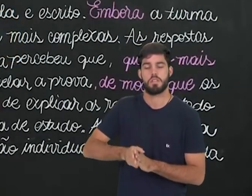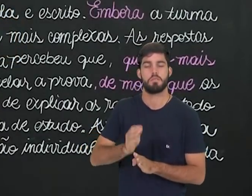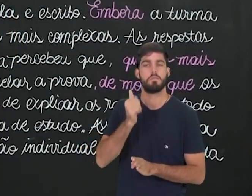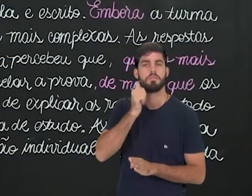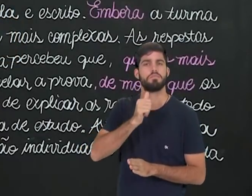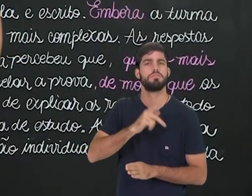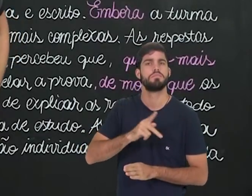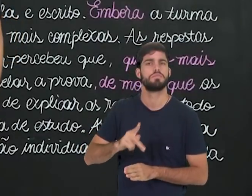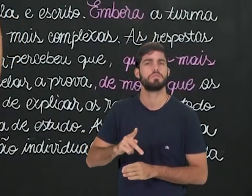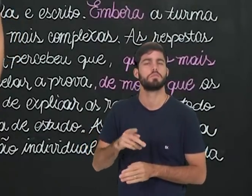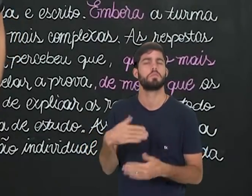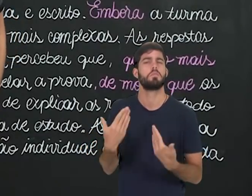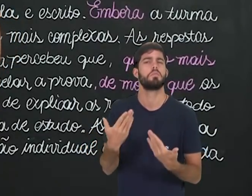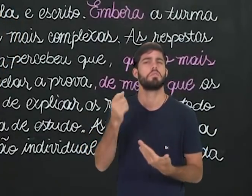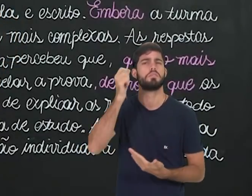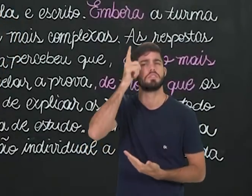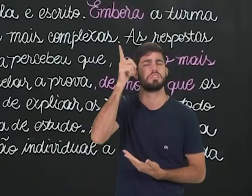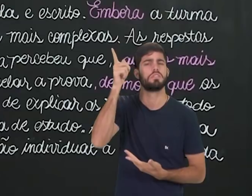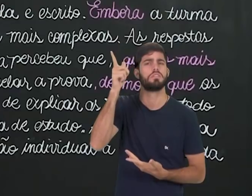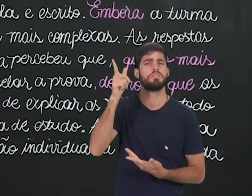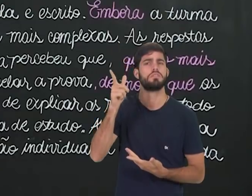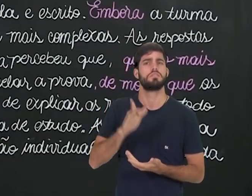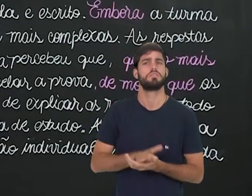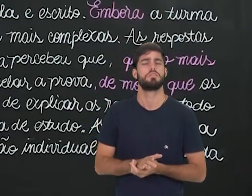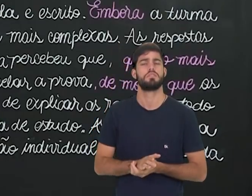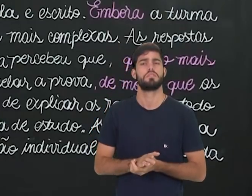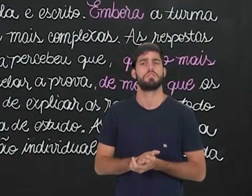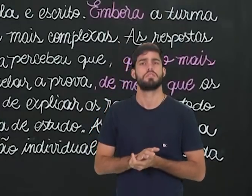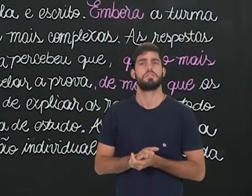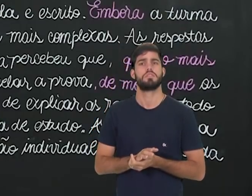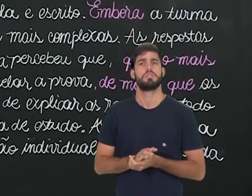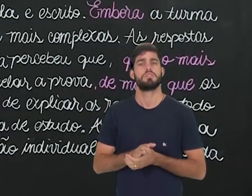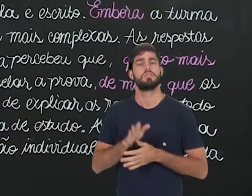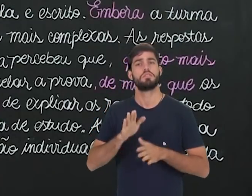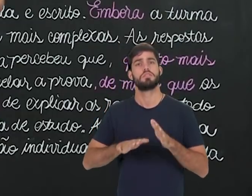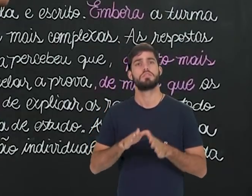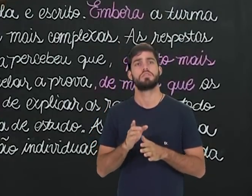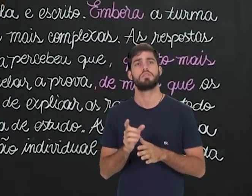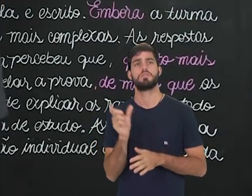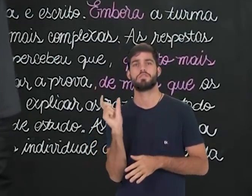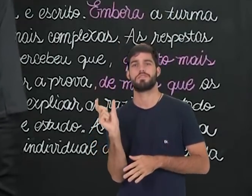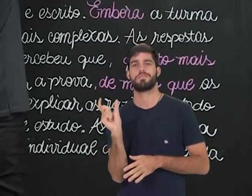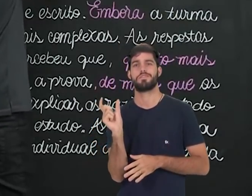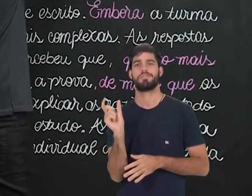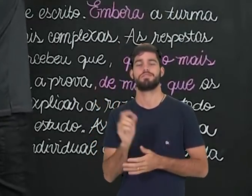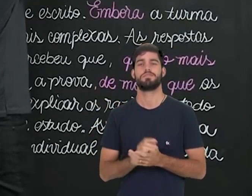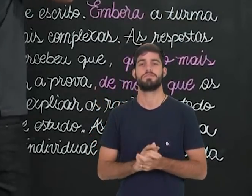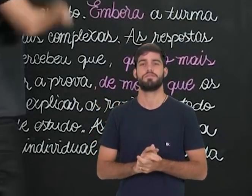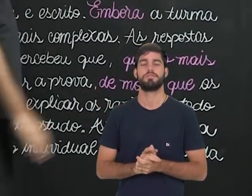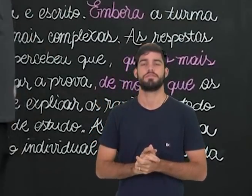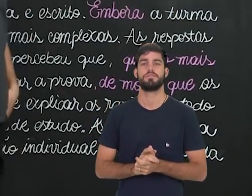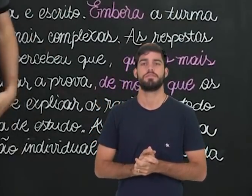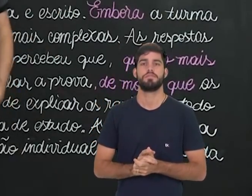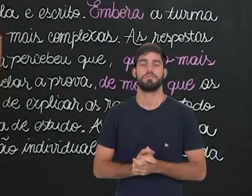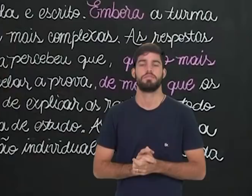seja, qual é a ideia que está sendo estabelecida aí? Uma ideia de conformidade, ou seja, essa é uma oração